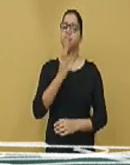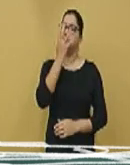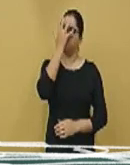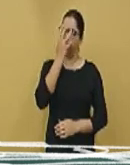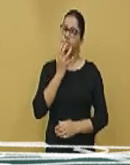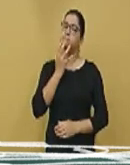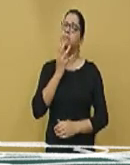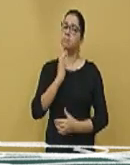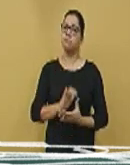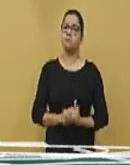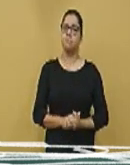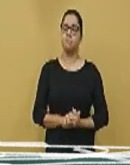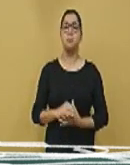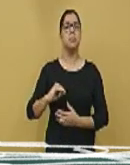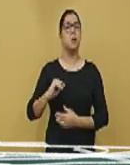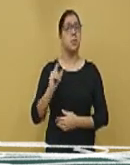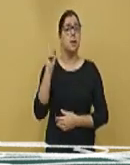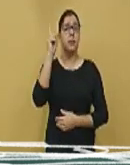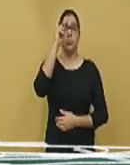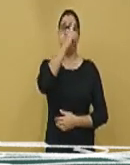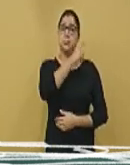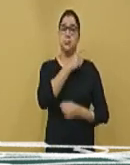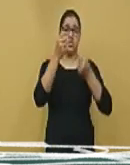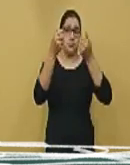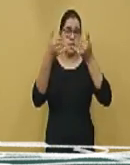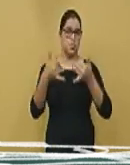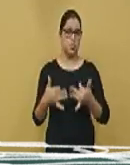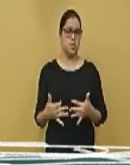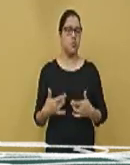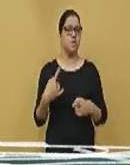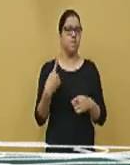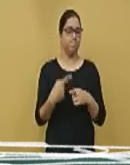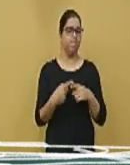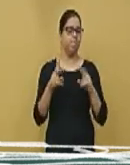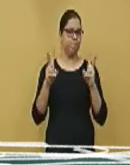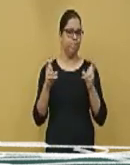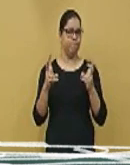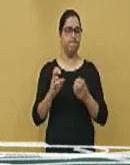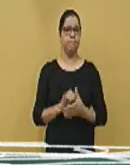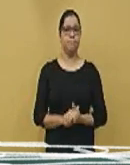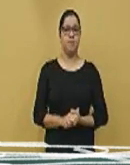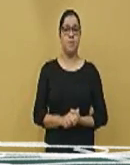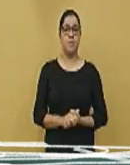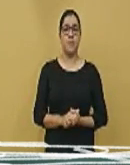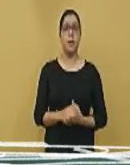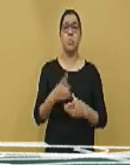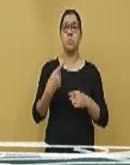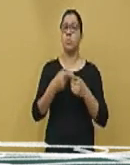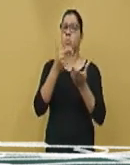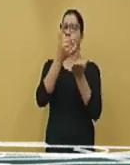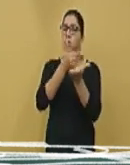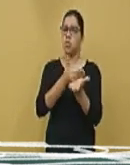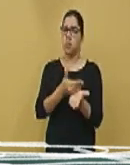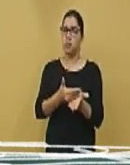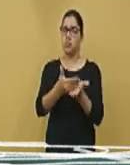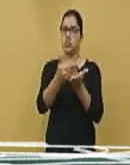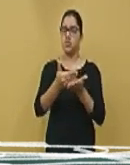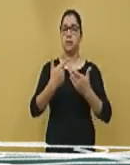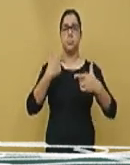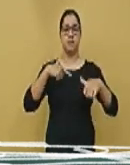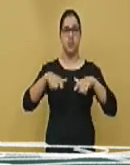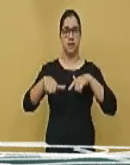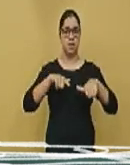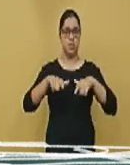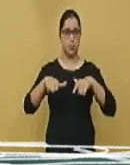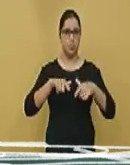é um tema muito difícil de ser abordado. É um tema muito difícil de ser abordado. Nós começamos a trabalhar com um núcleo de